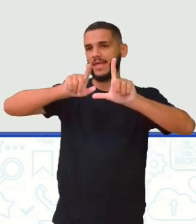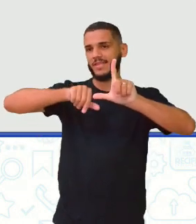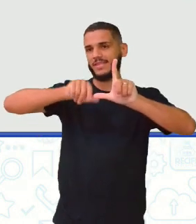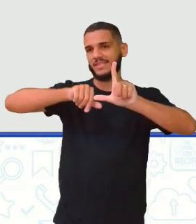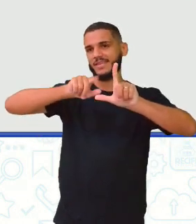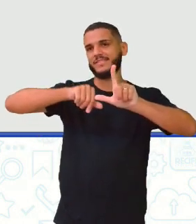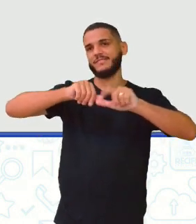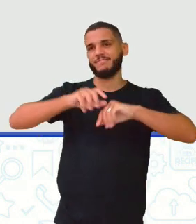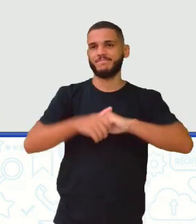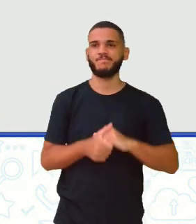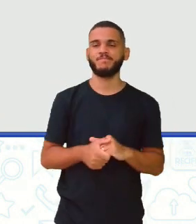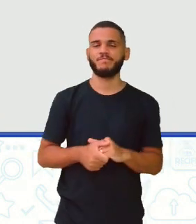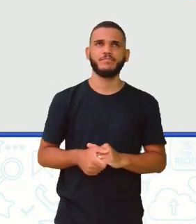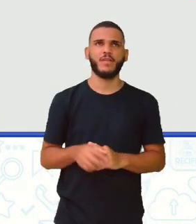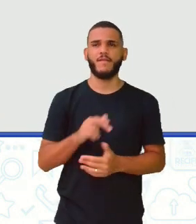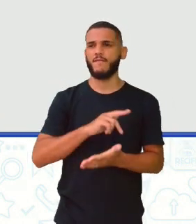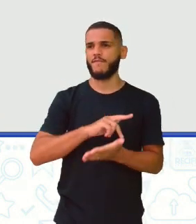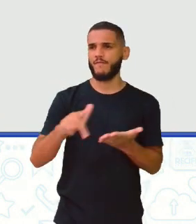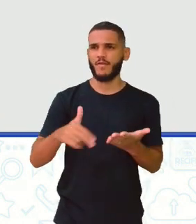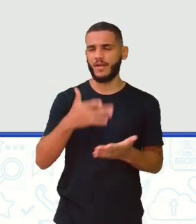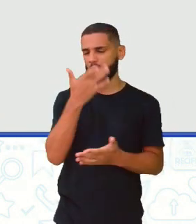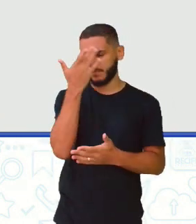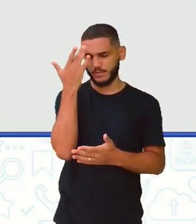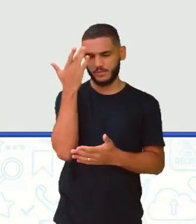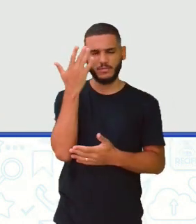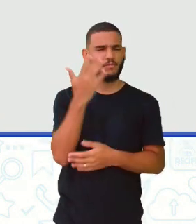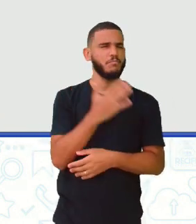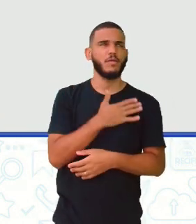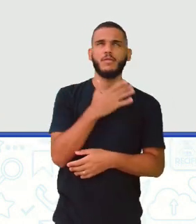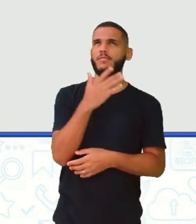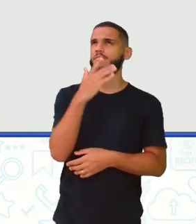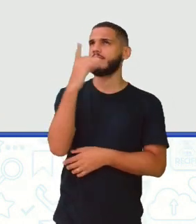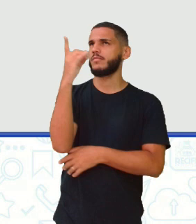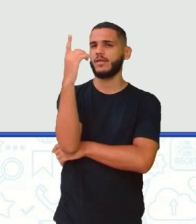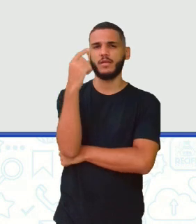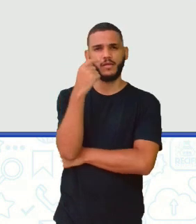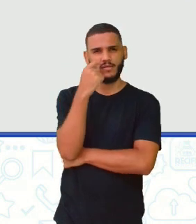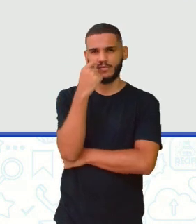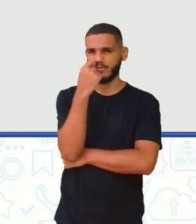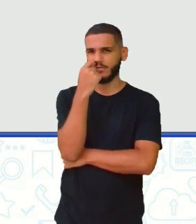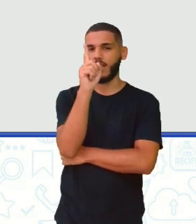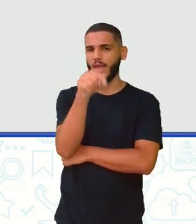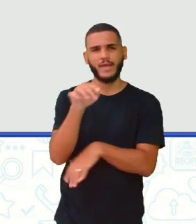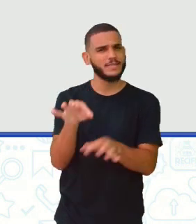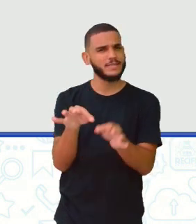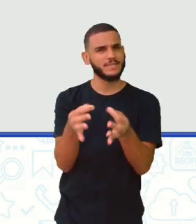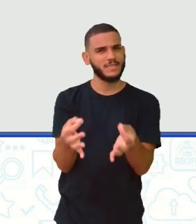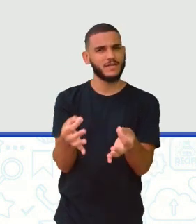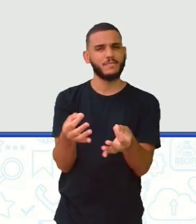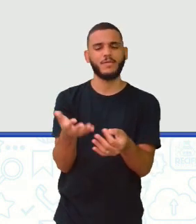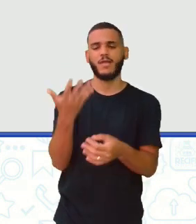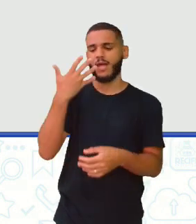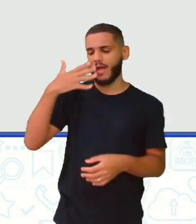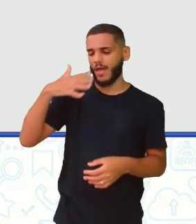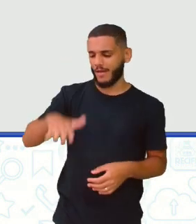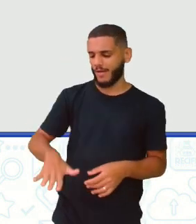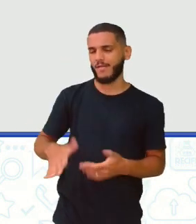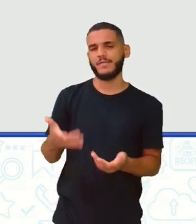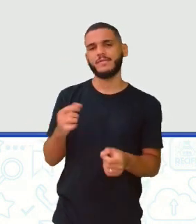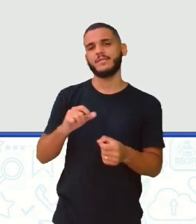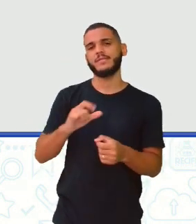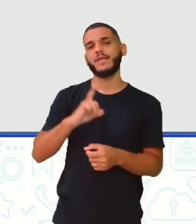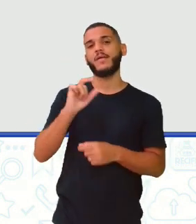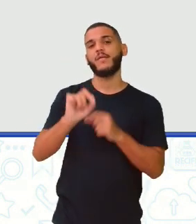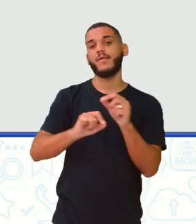que tanta gente, ai meu Deus, chega a tremer na base, mas é simples, gente. Lá no infantil, o que tinha?